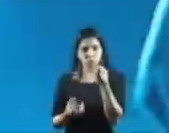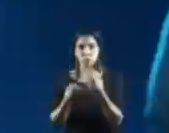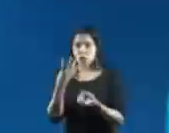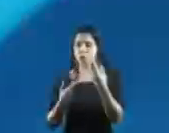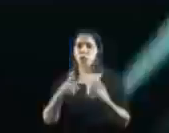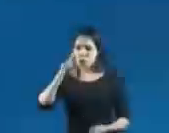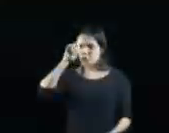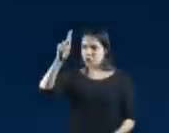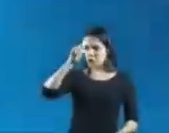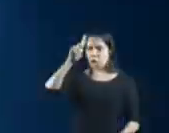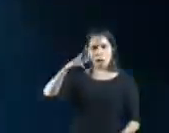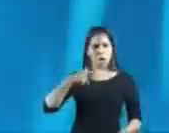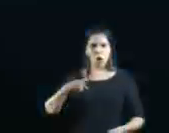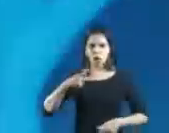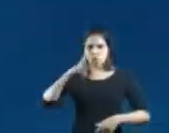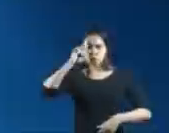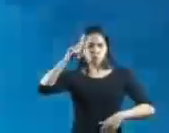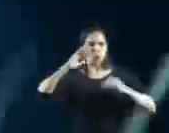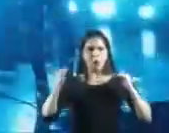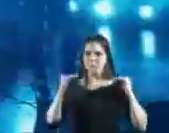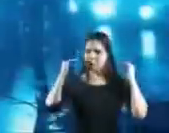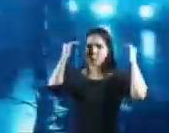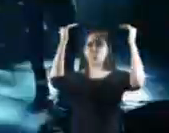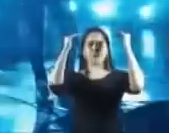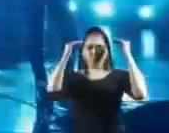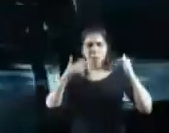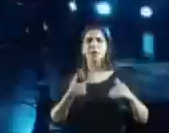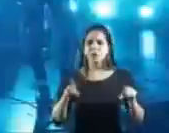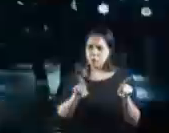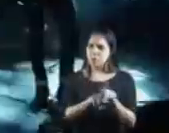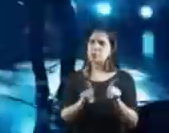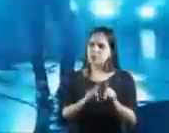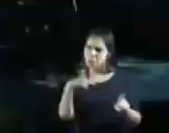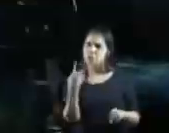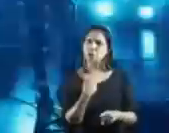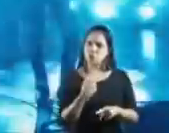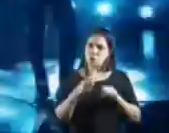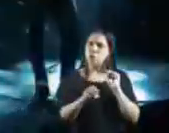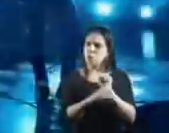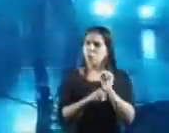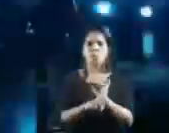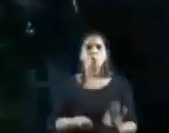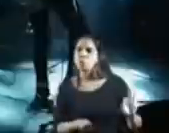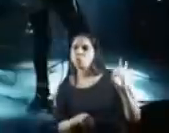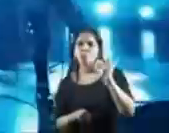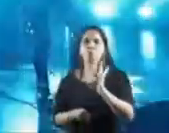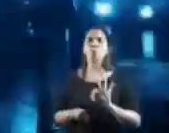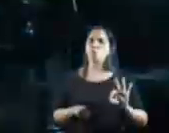E supremos, nada esperamos de nenhum.